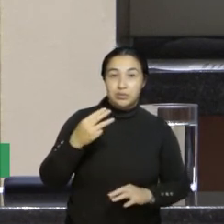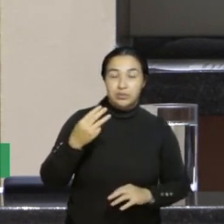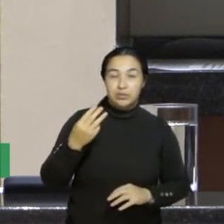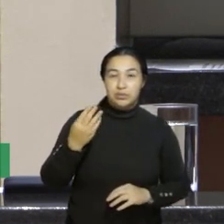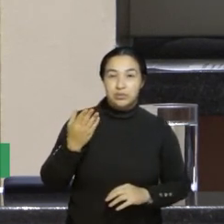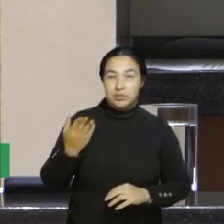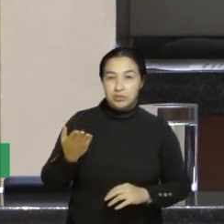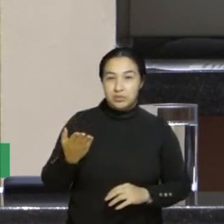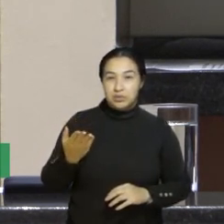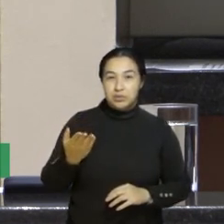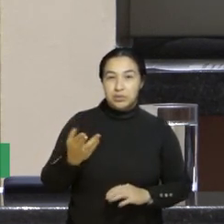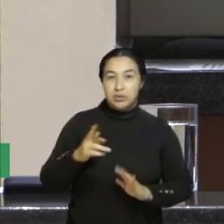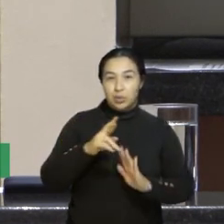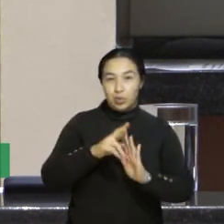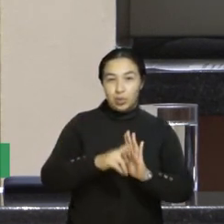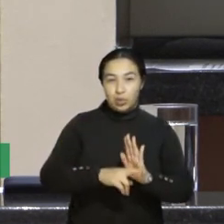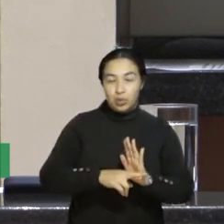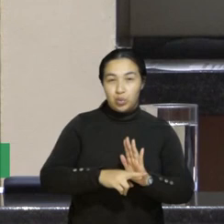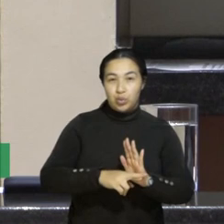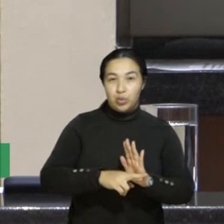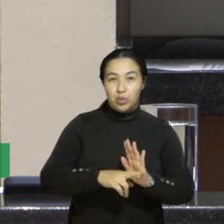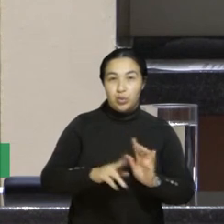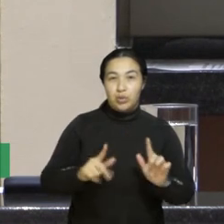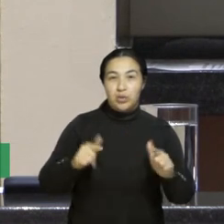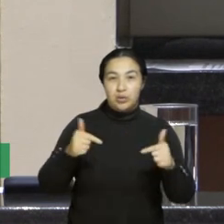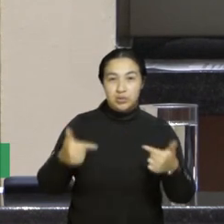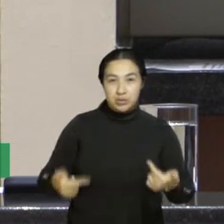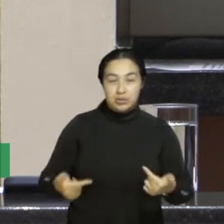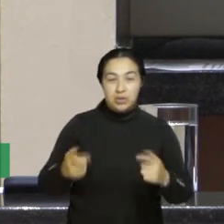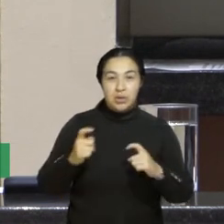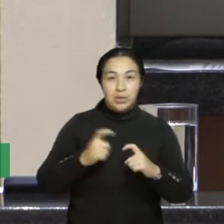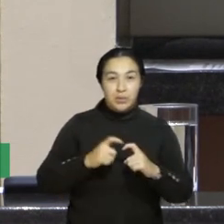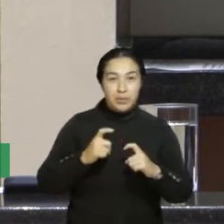2378/2024, que regulamenta o ato médico de